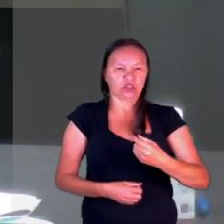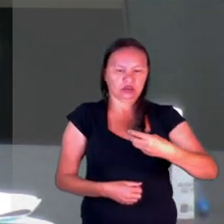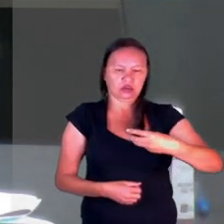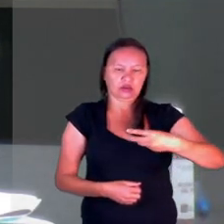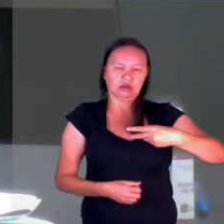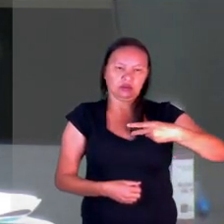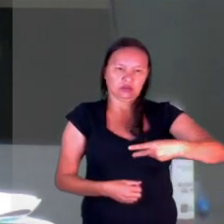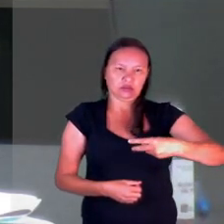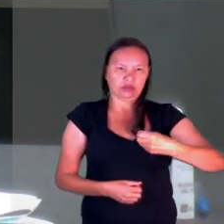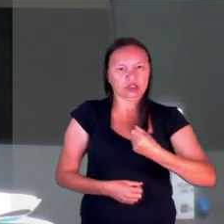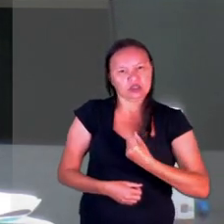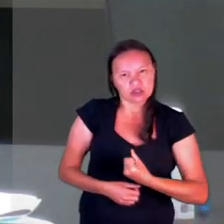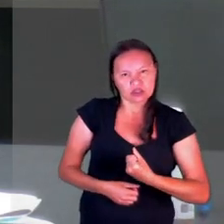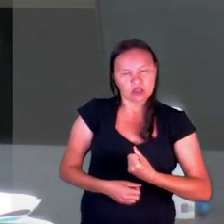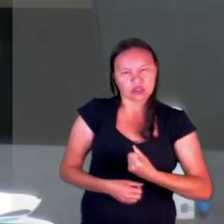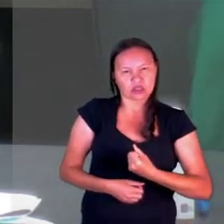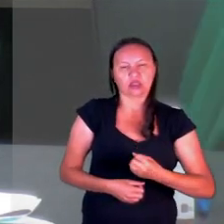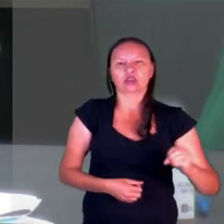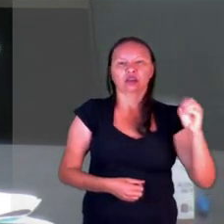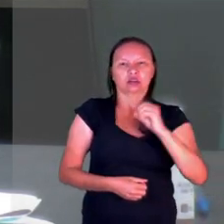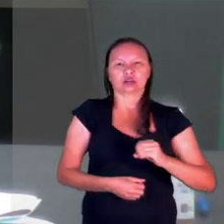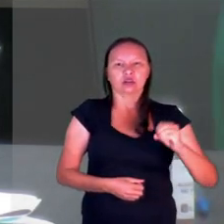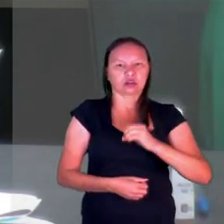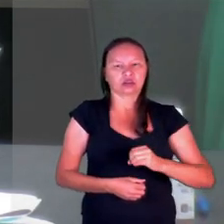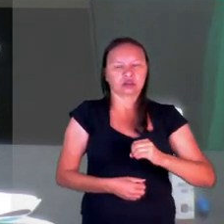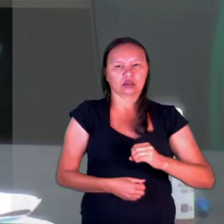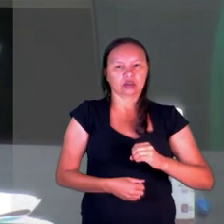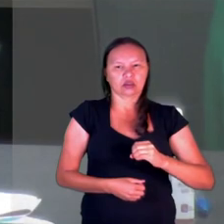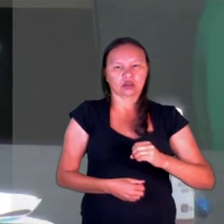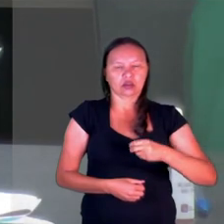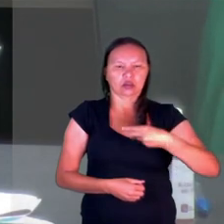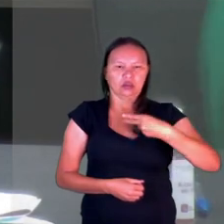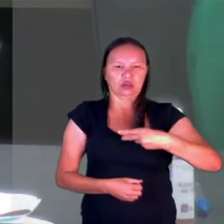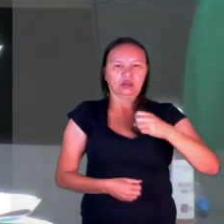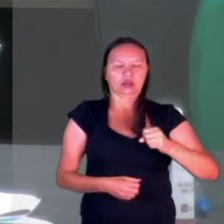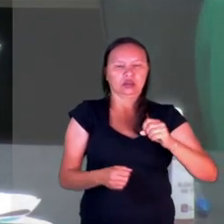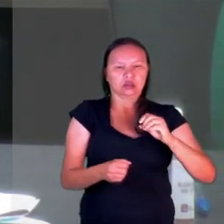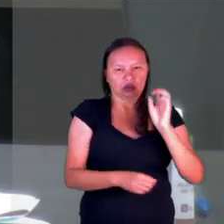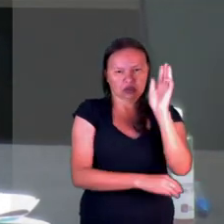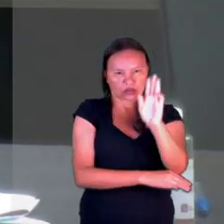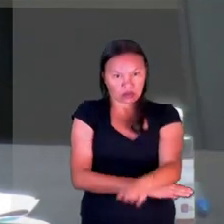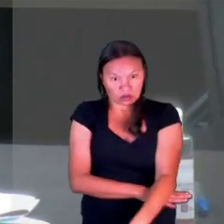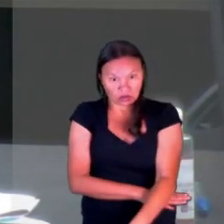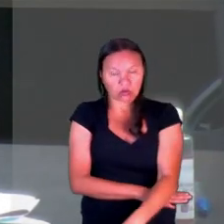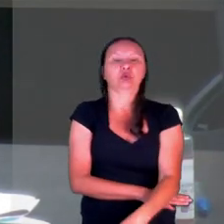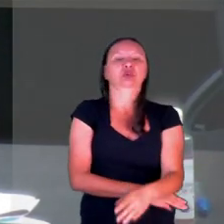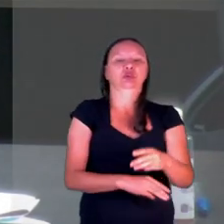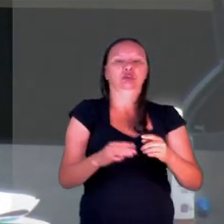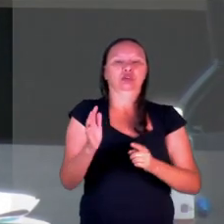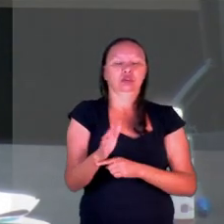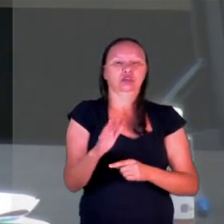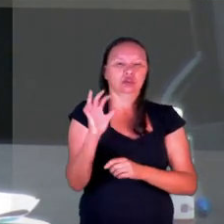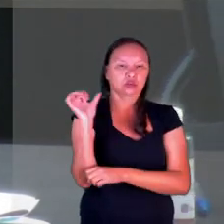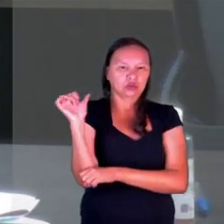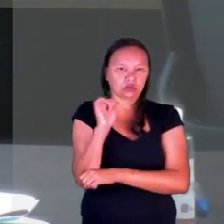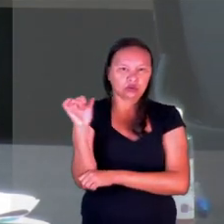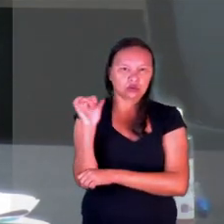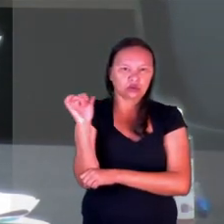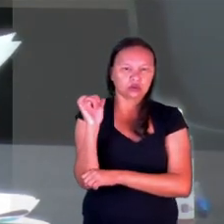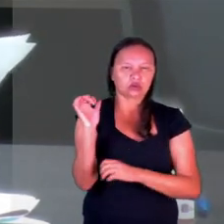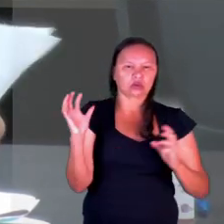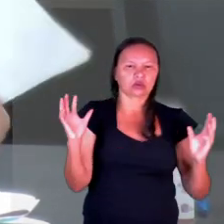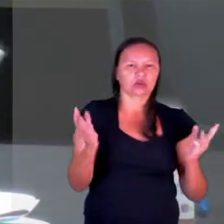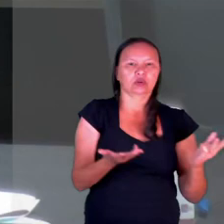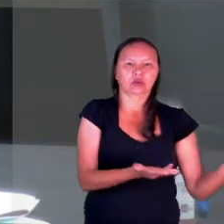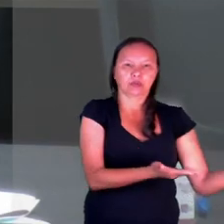horário vai ser das 14 à 18 a modalidade é virtual facilita participação de todo mundo eu não